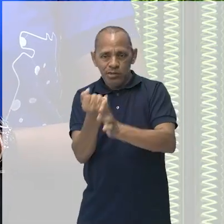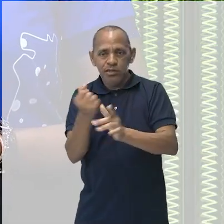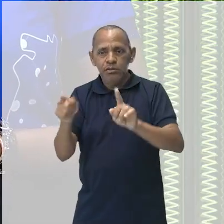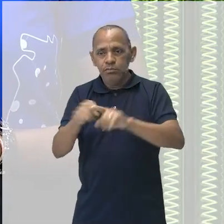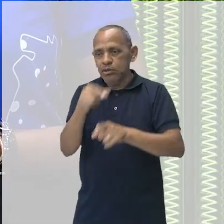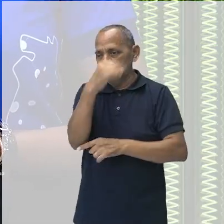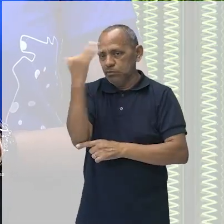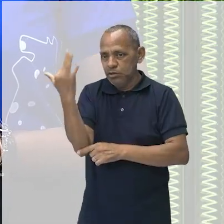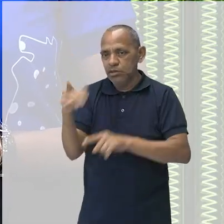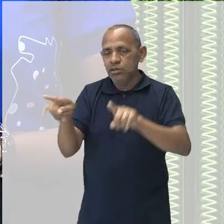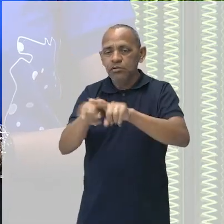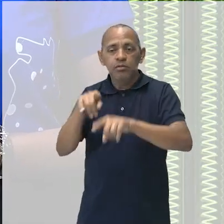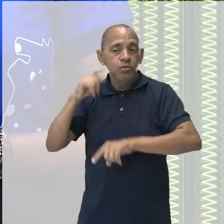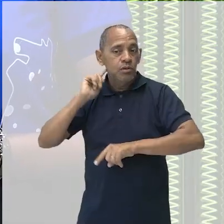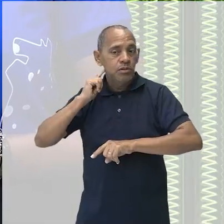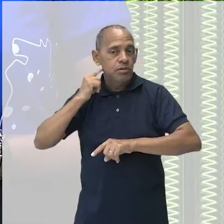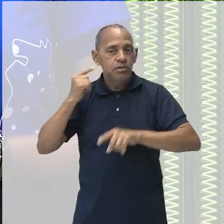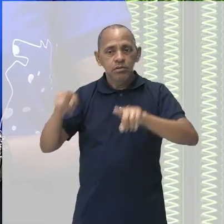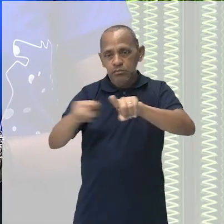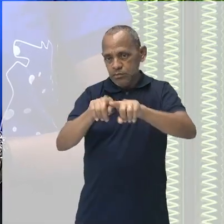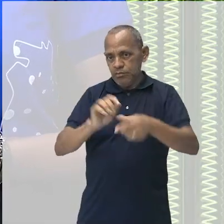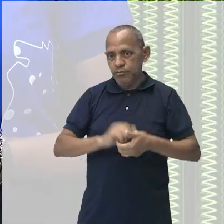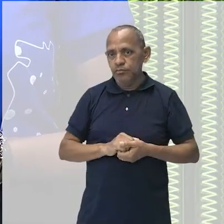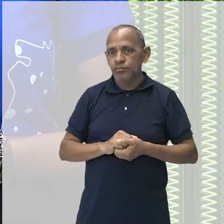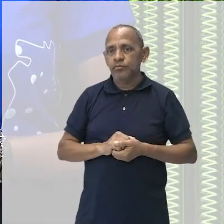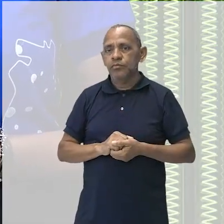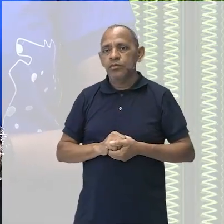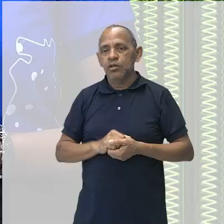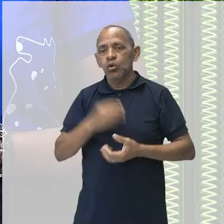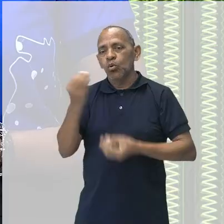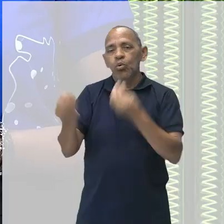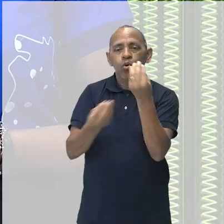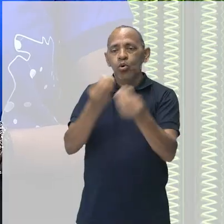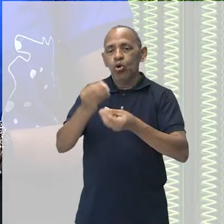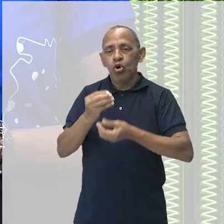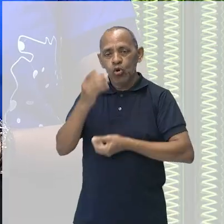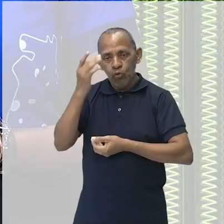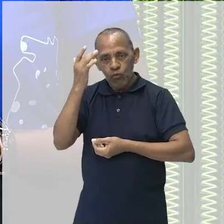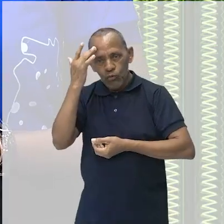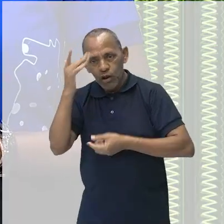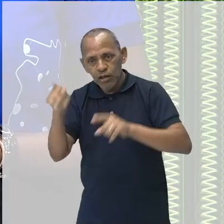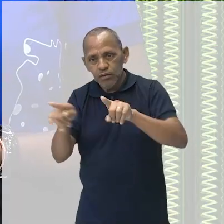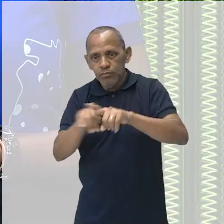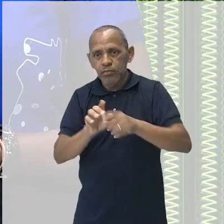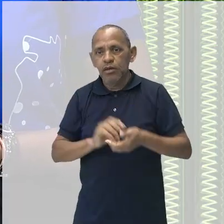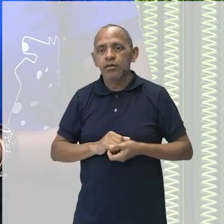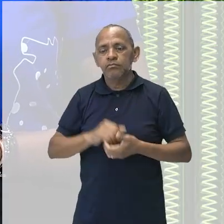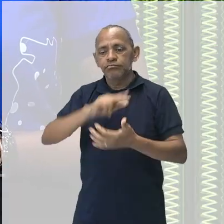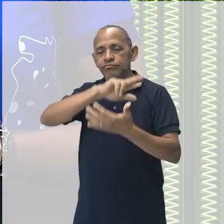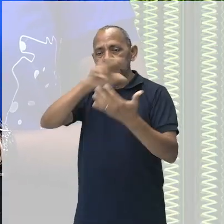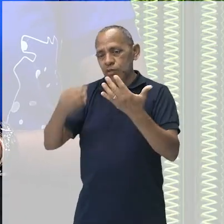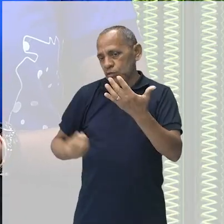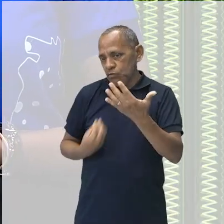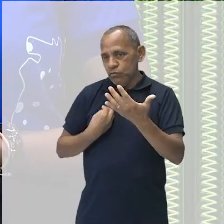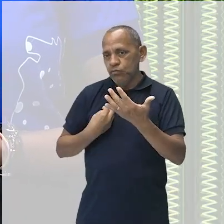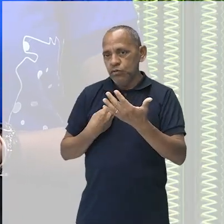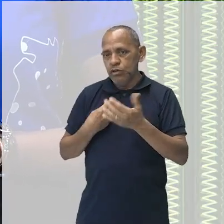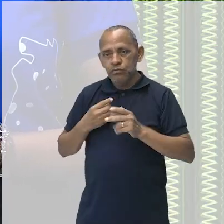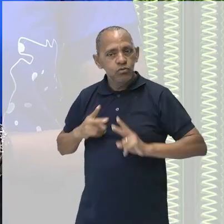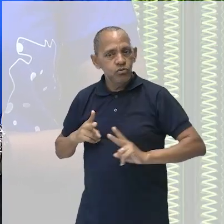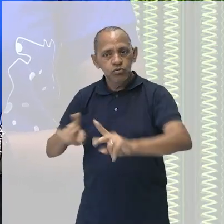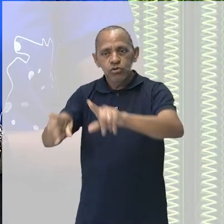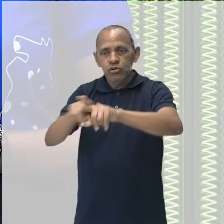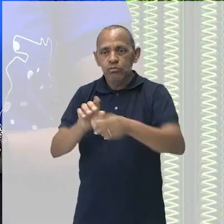poluição. Isso cria condições mais favoráveis para que as espécies nativas prosperem, preservando